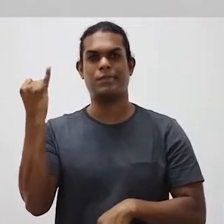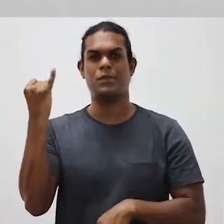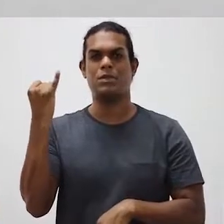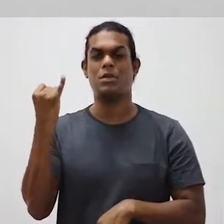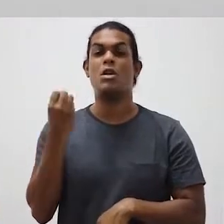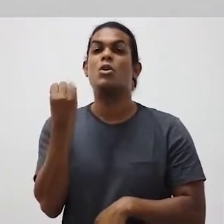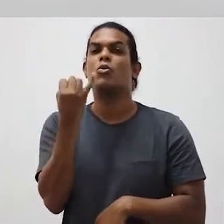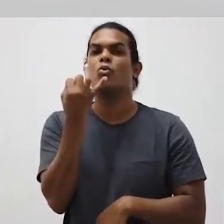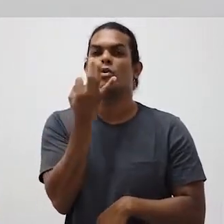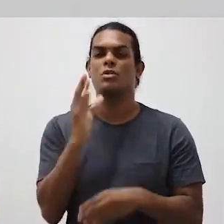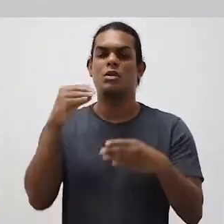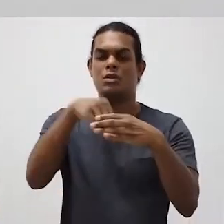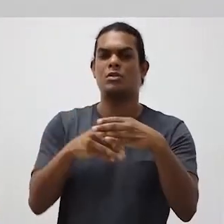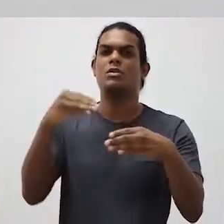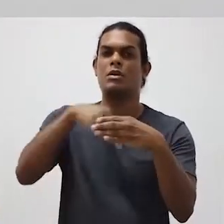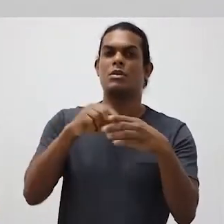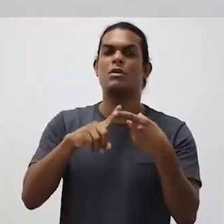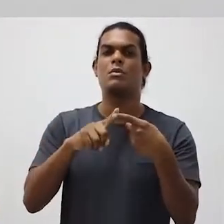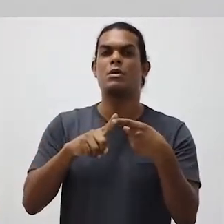comumente utilizado no comércio exterior.